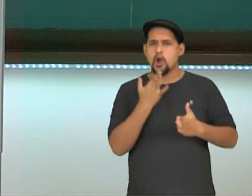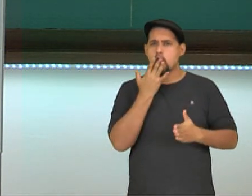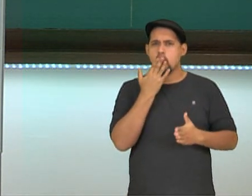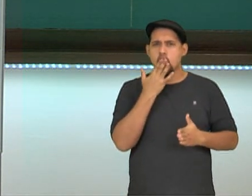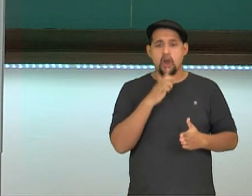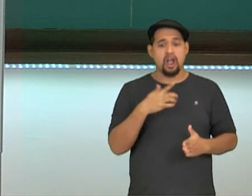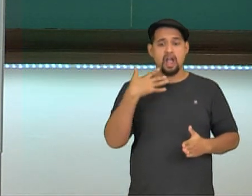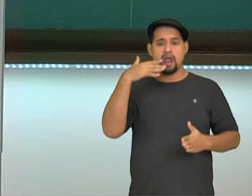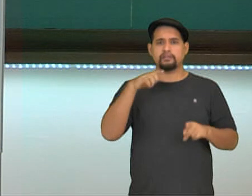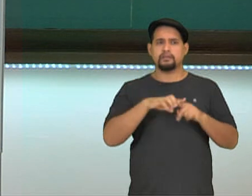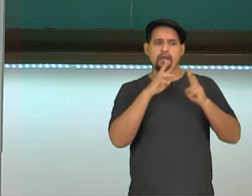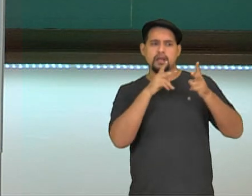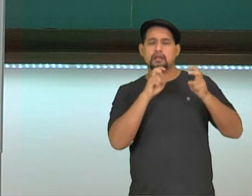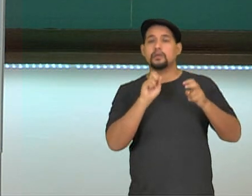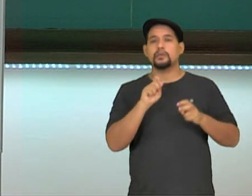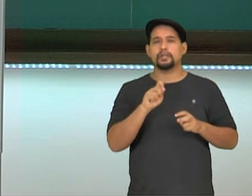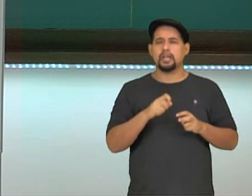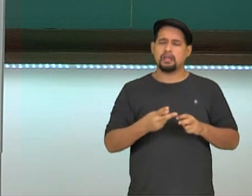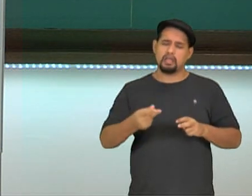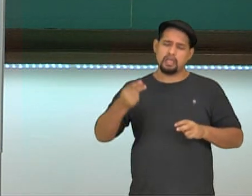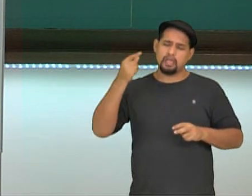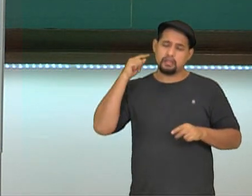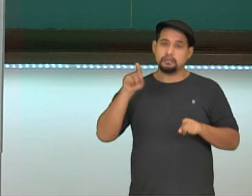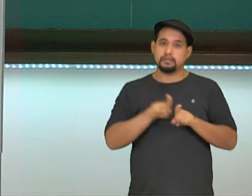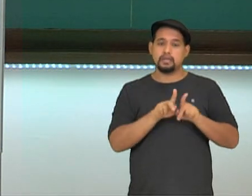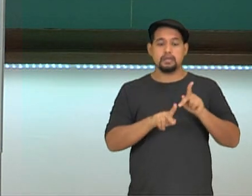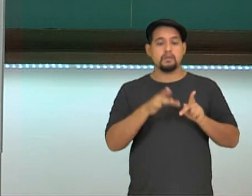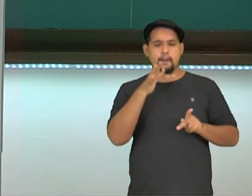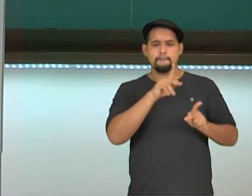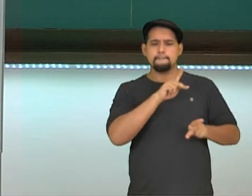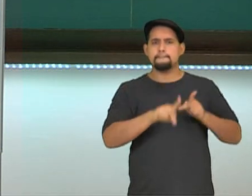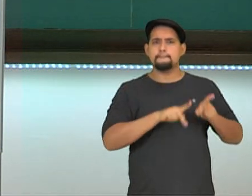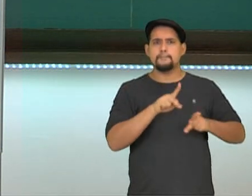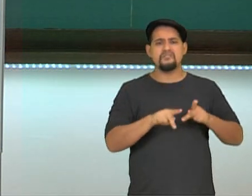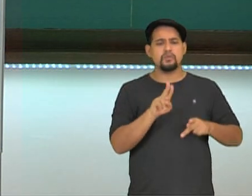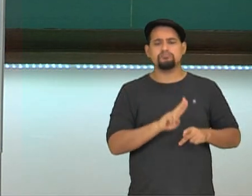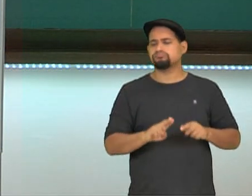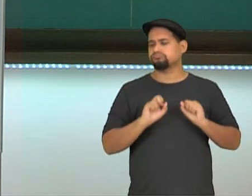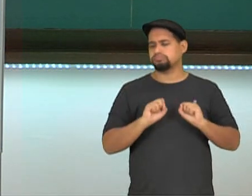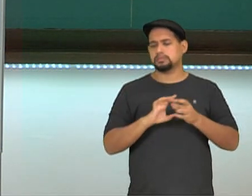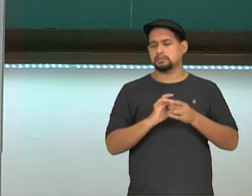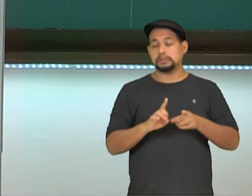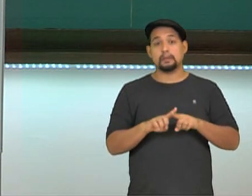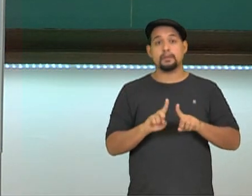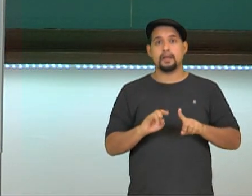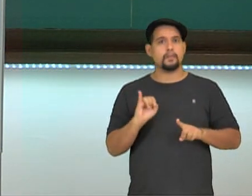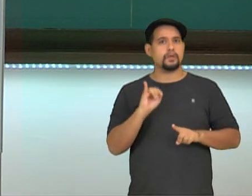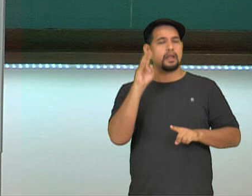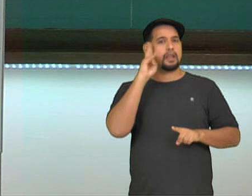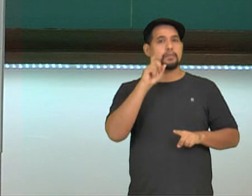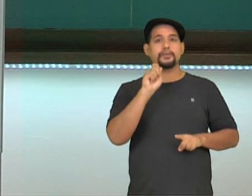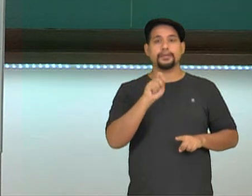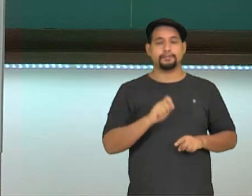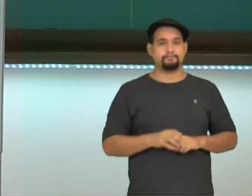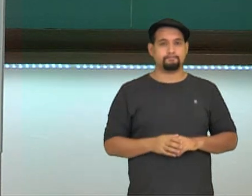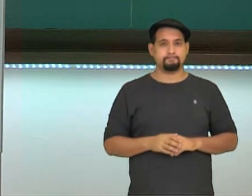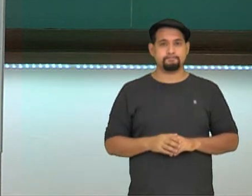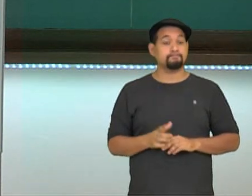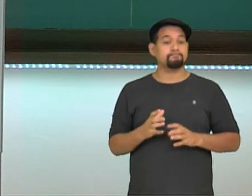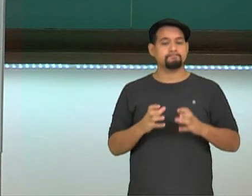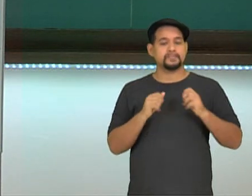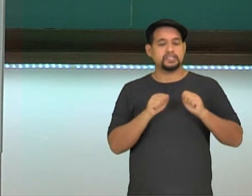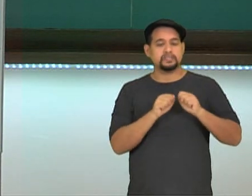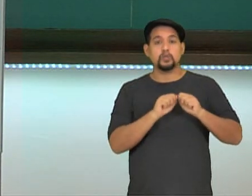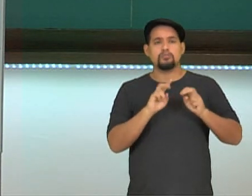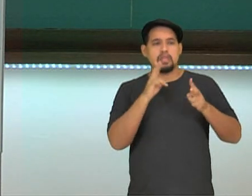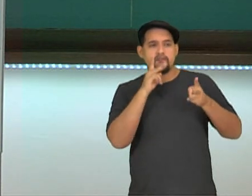muito grave. E vocês vão ver que na Idade Antiga, as pessoas elas tinham que fazer o que elas podiam. Lembrando que, nesse momento, eles queriam reproduzir